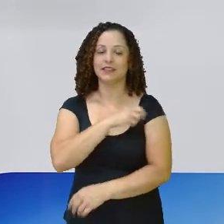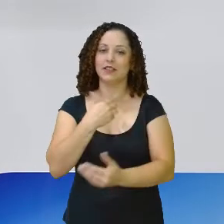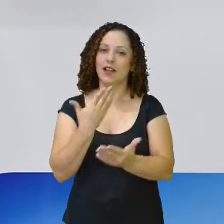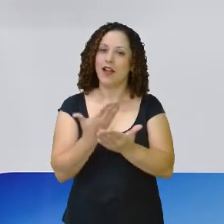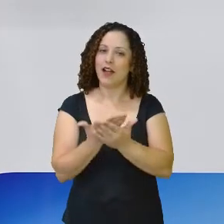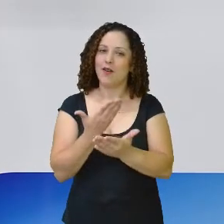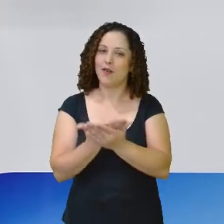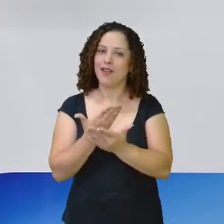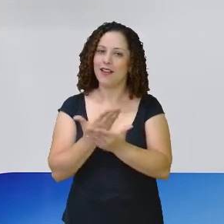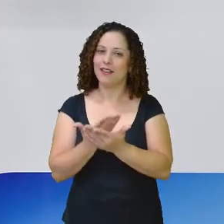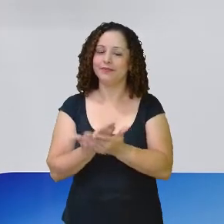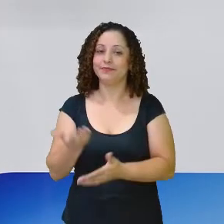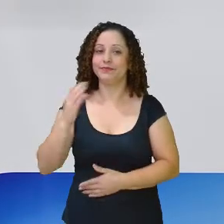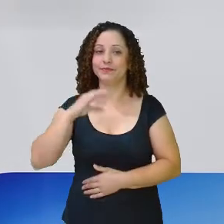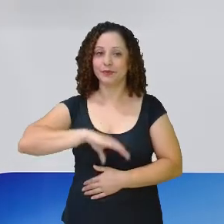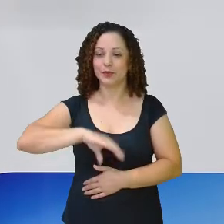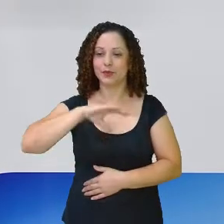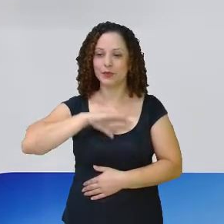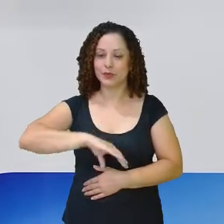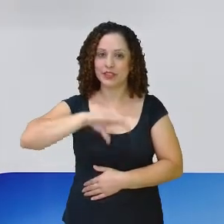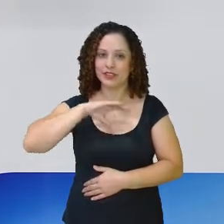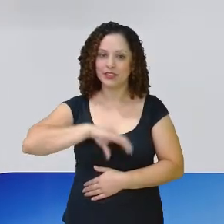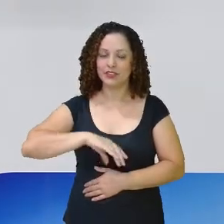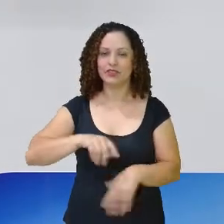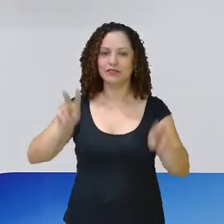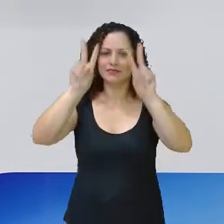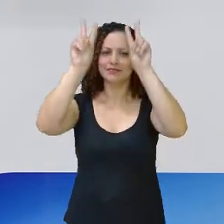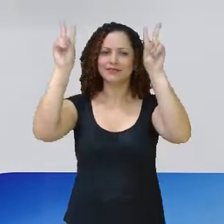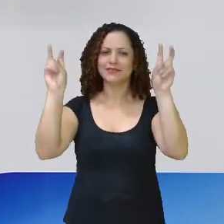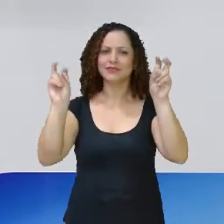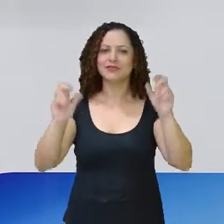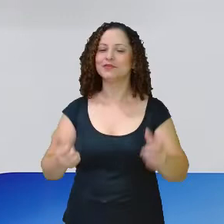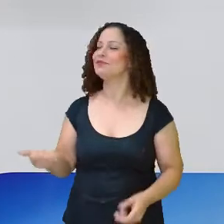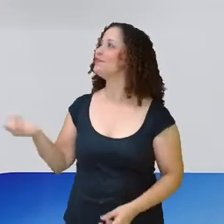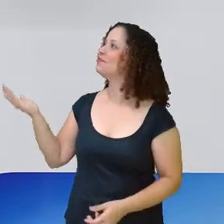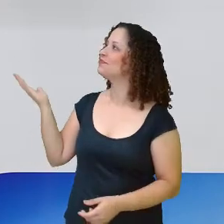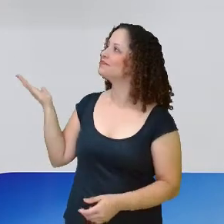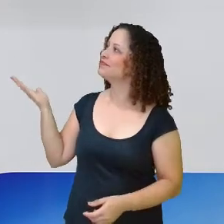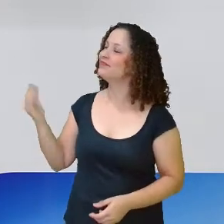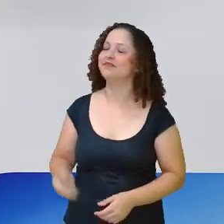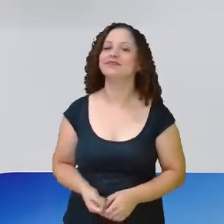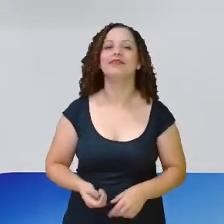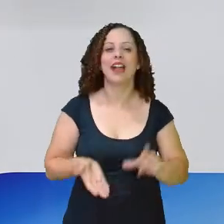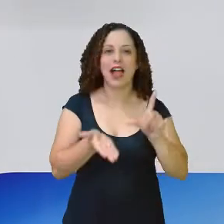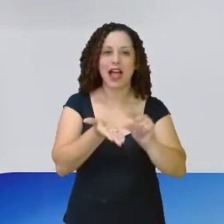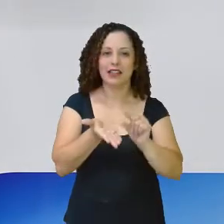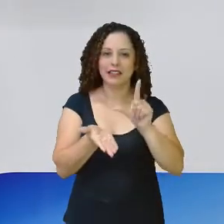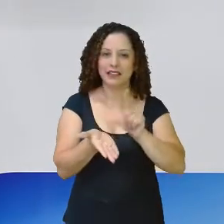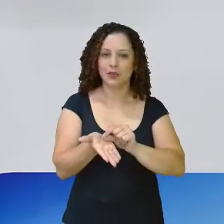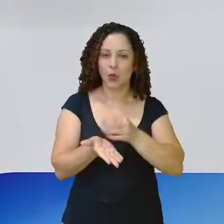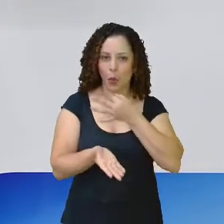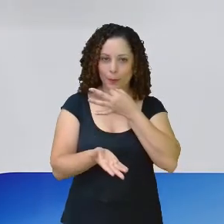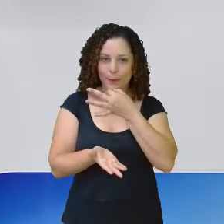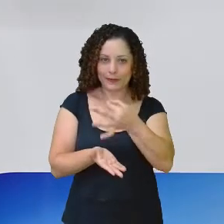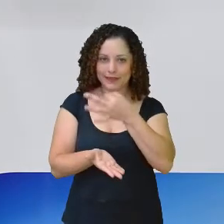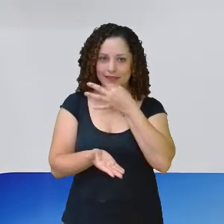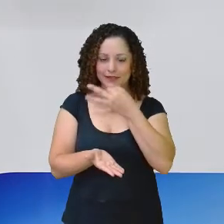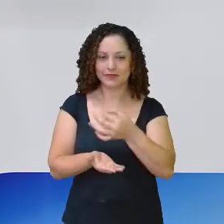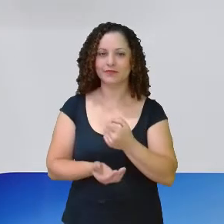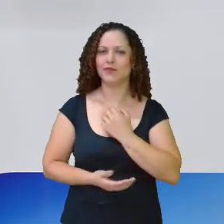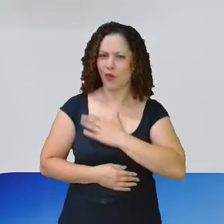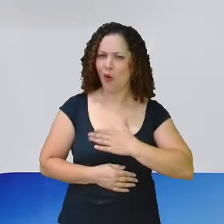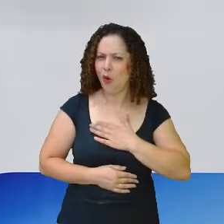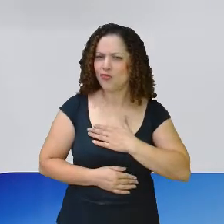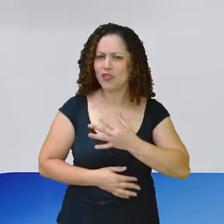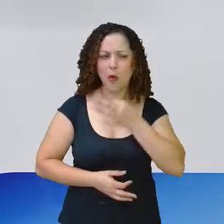uma aula para vocês de língua portuguesa e o assunto, olha, esse que está aqui, ó, artigo de opinião. Você gosta de